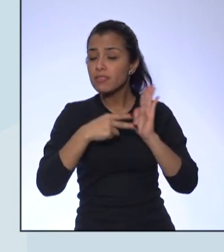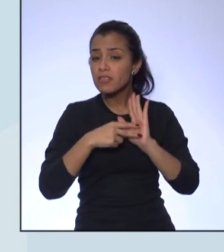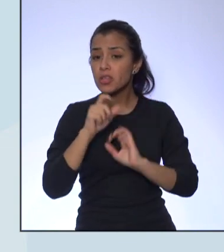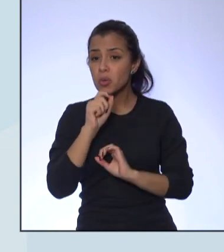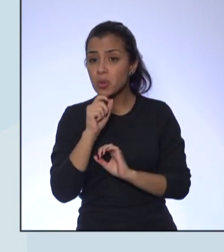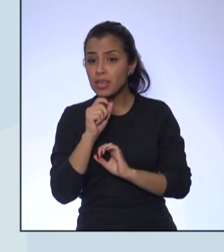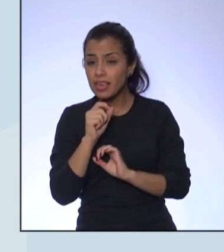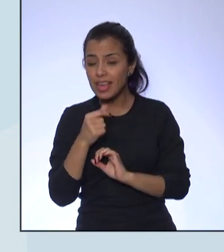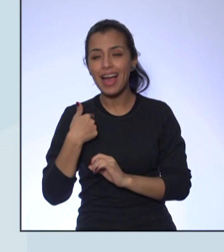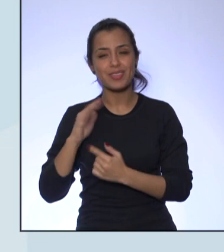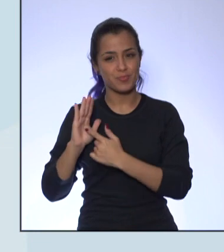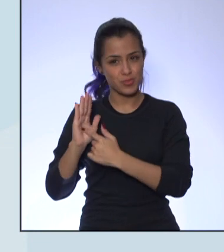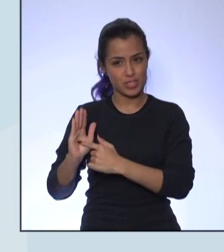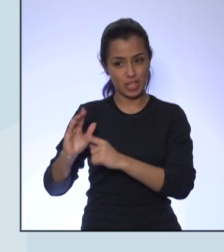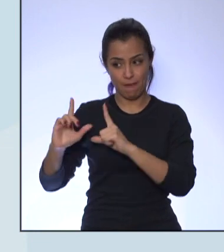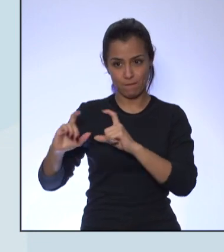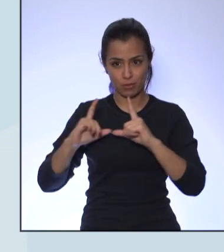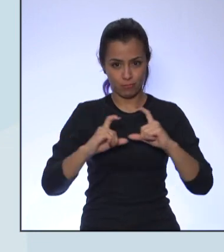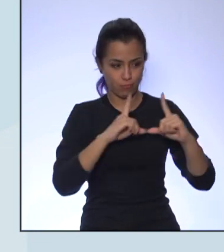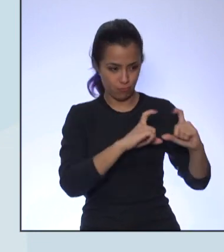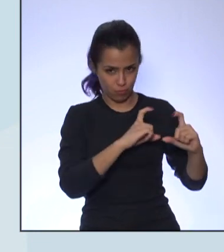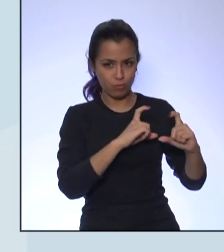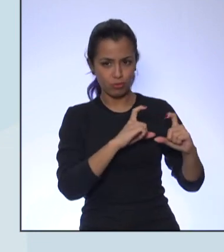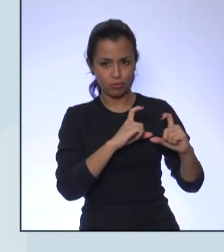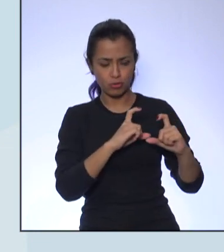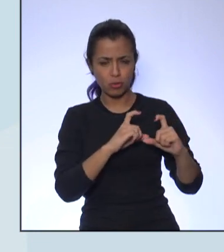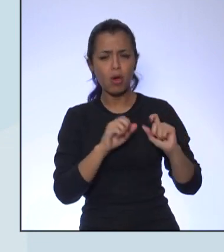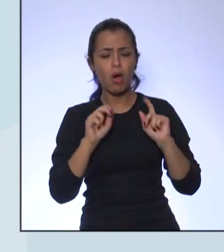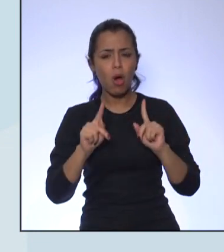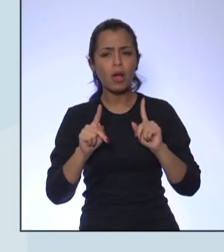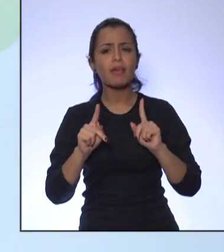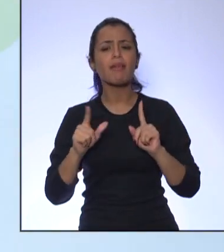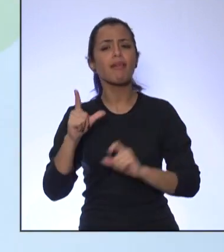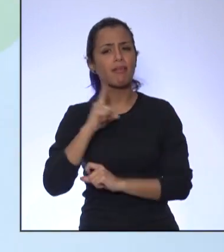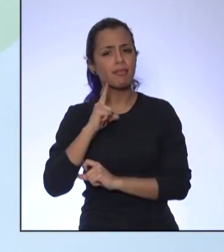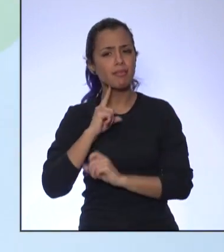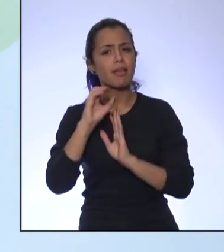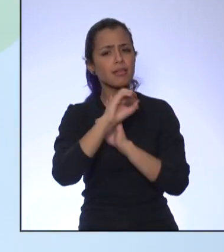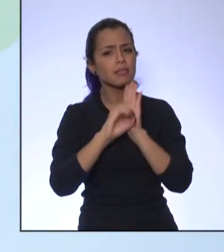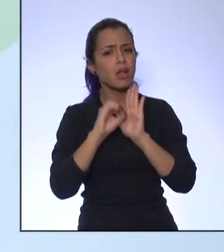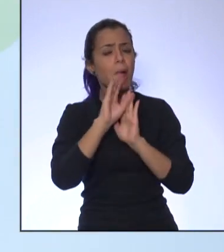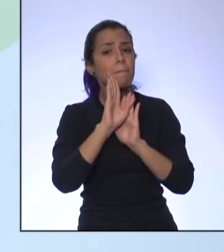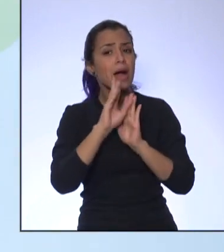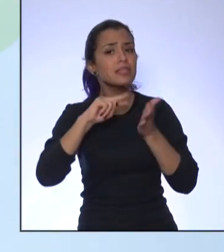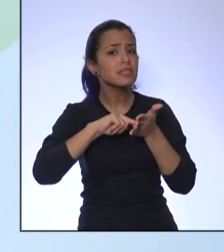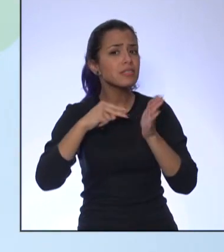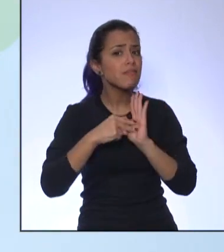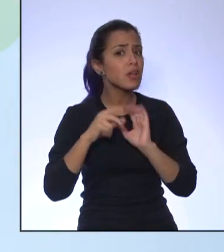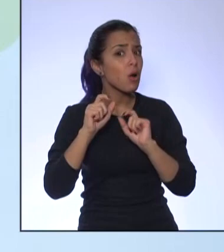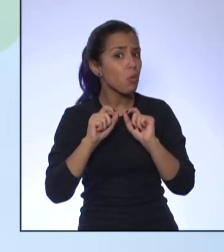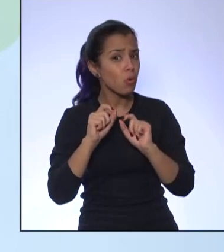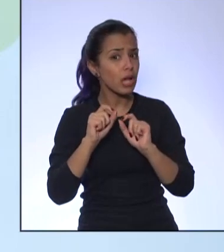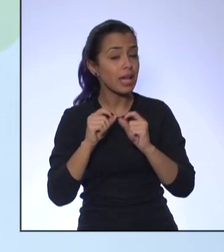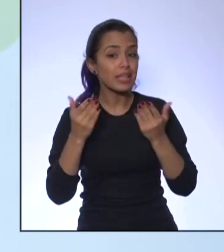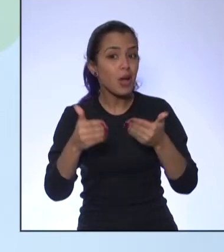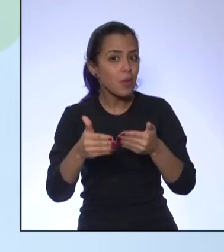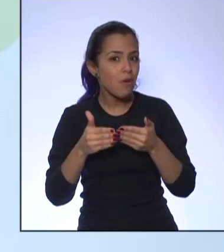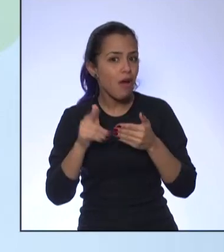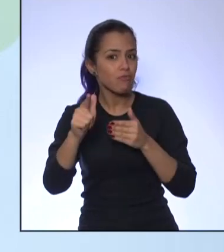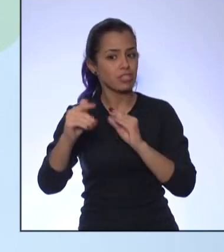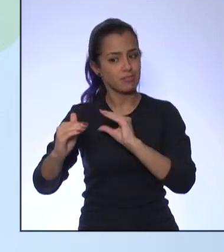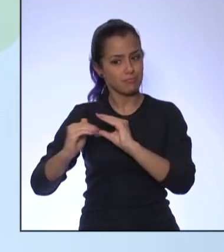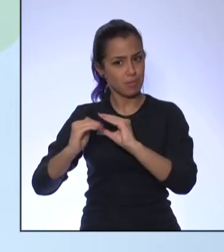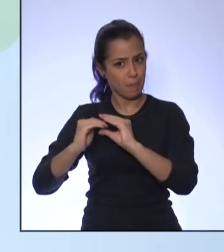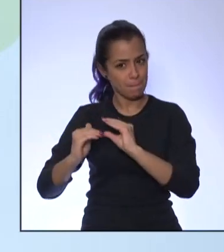apresentam célula. Então, escrevam aí no caderno de vocês as anotações e coloquem no chat. Afinal de contas, o que é uma